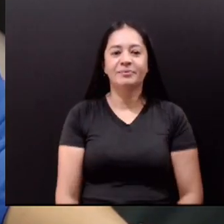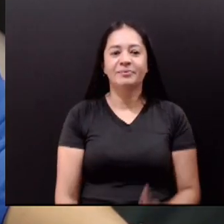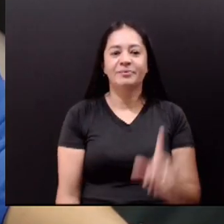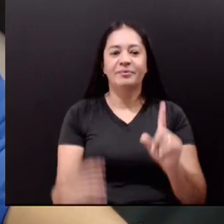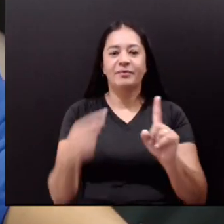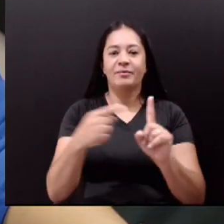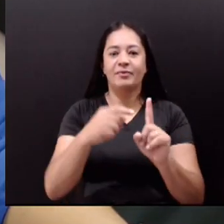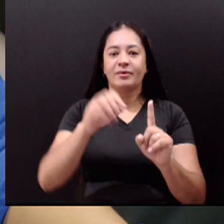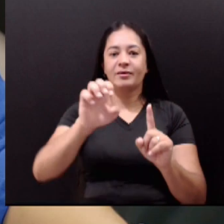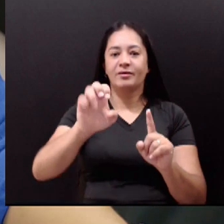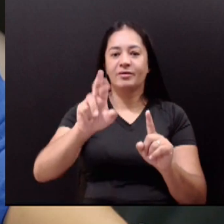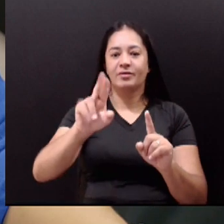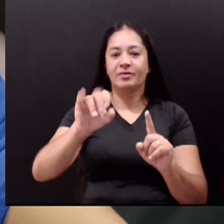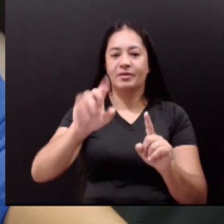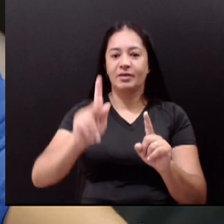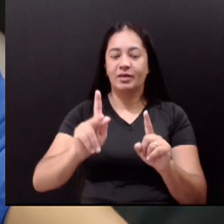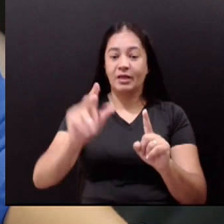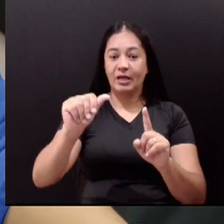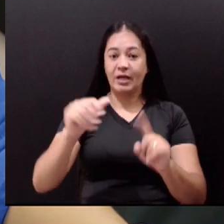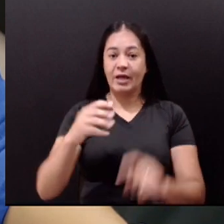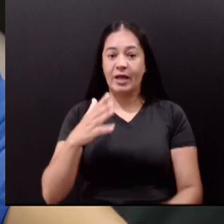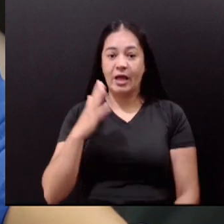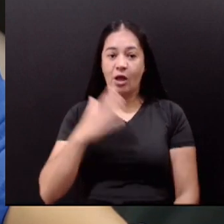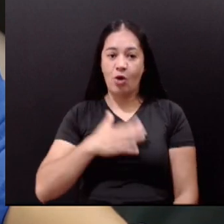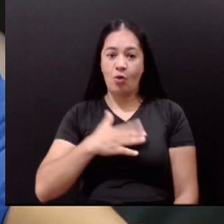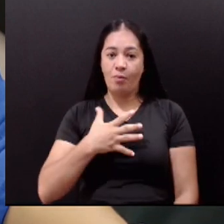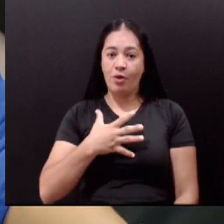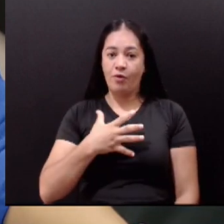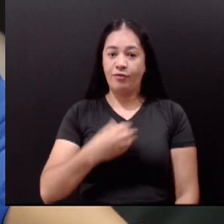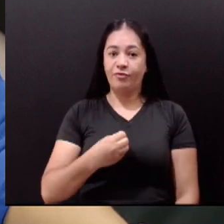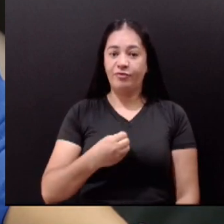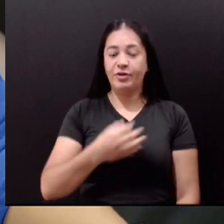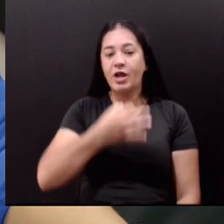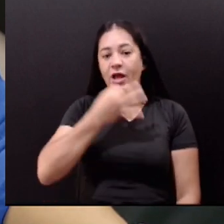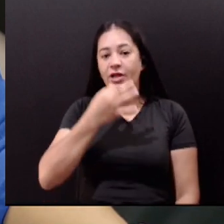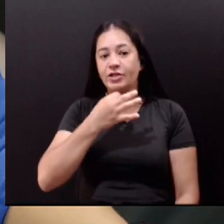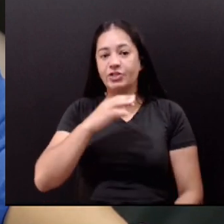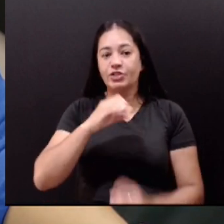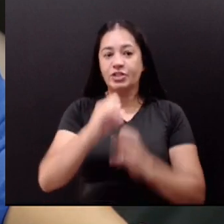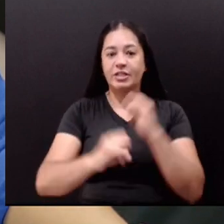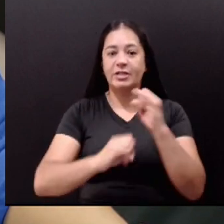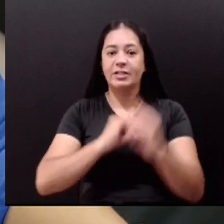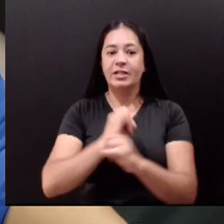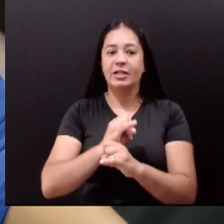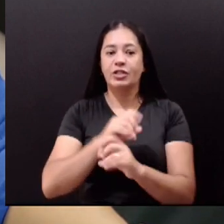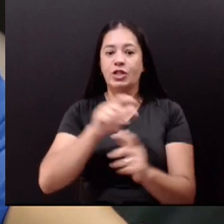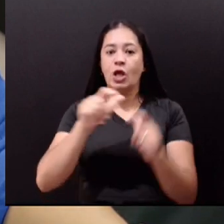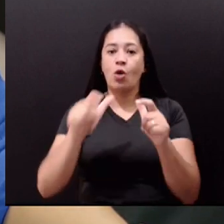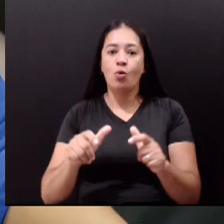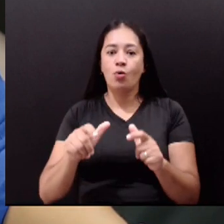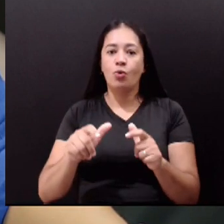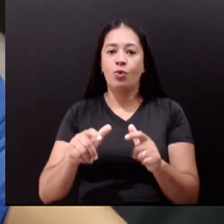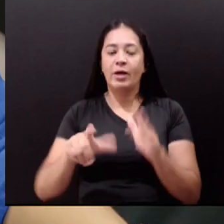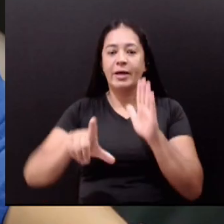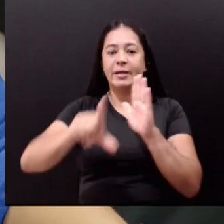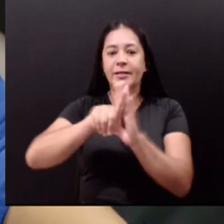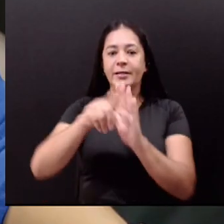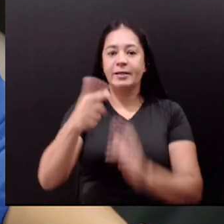diz: "Meu filho acha que a internet é terra sem lei. Disse que nada acontece com menores. onde os adolescentes